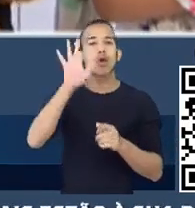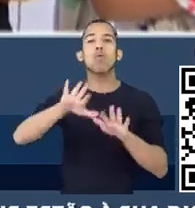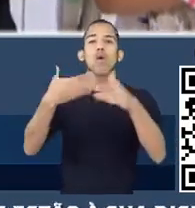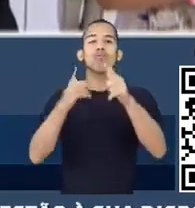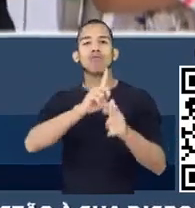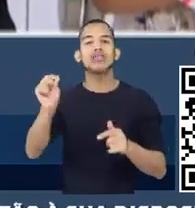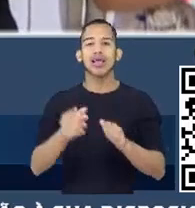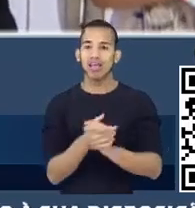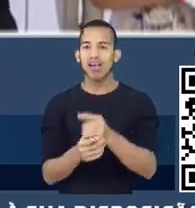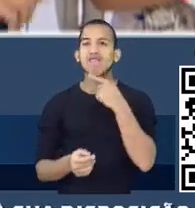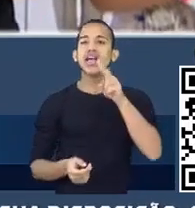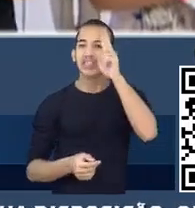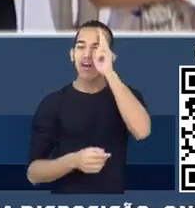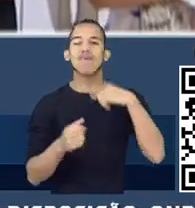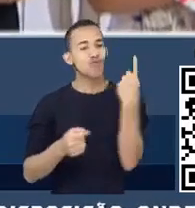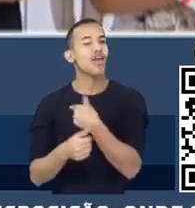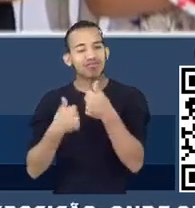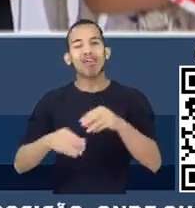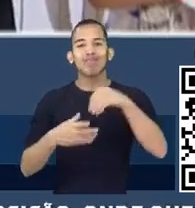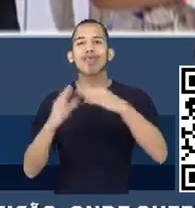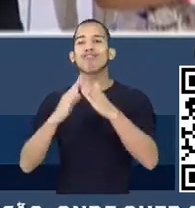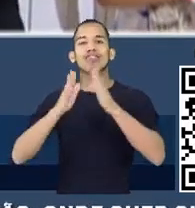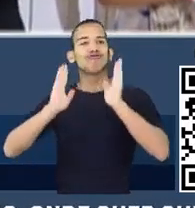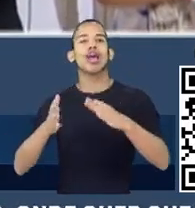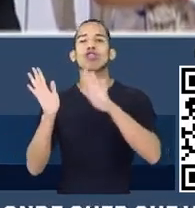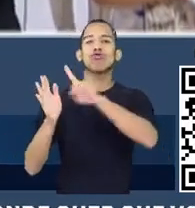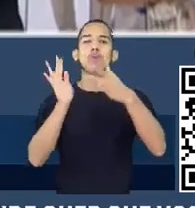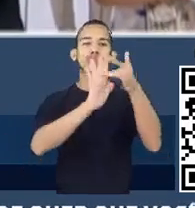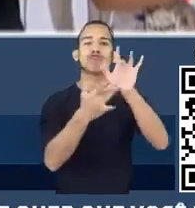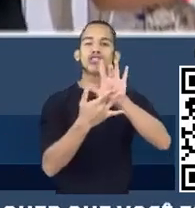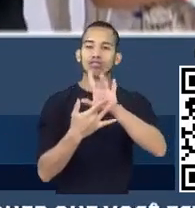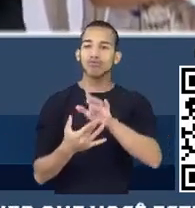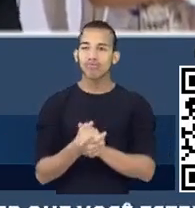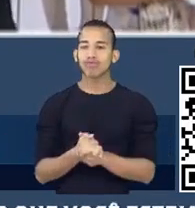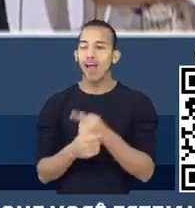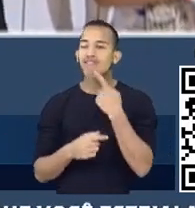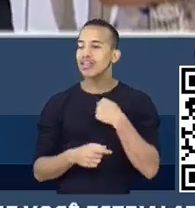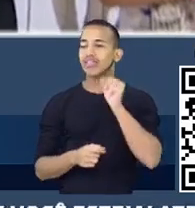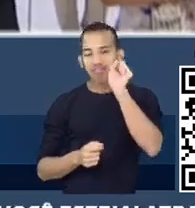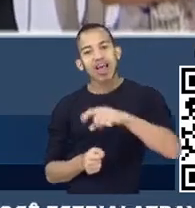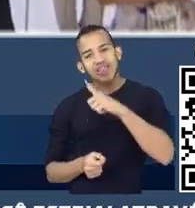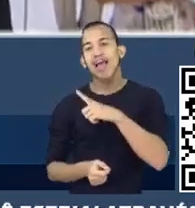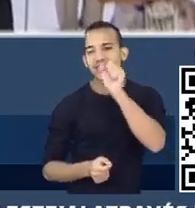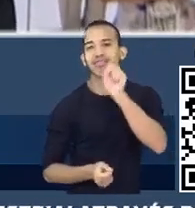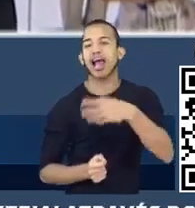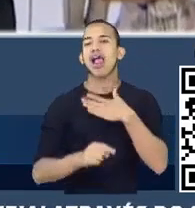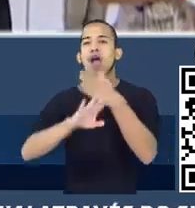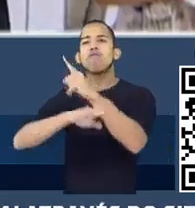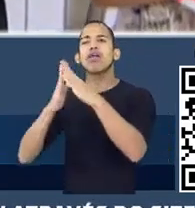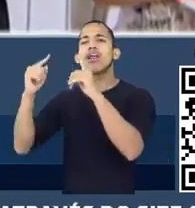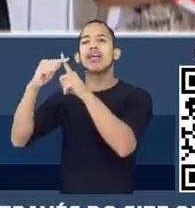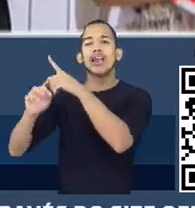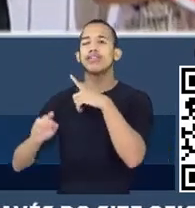e falei assim: segunda-feira a gente está em casa, em nome de Jesus. Aí ele disse: não está não, eu disse: está. Aí eu fui lá na igreja, meu óleo